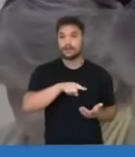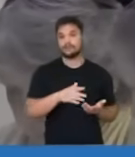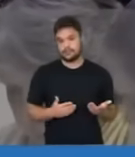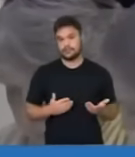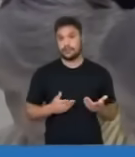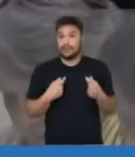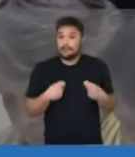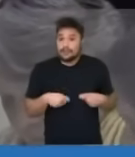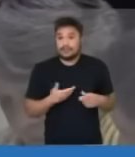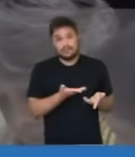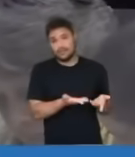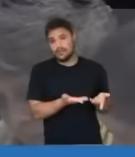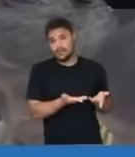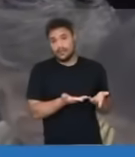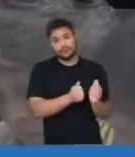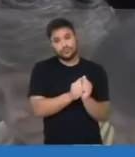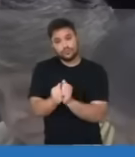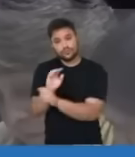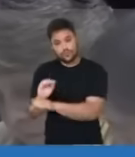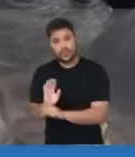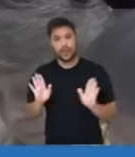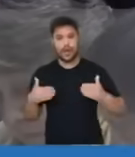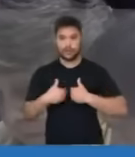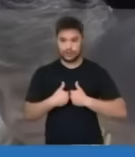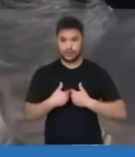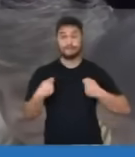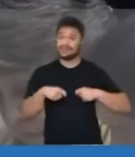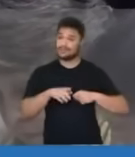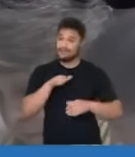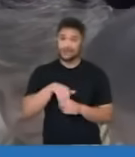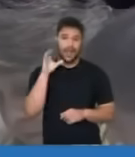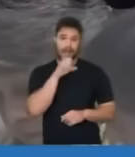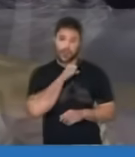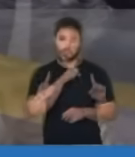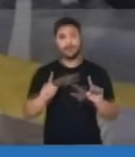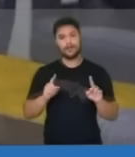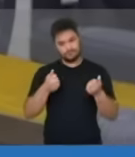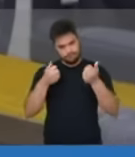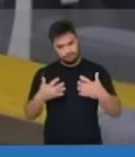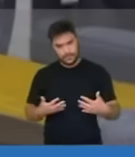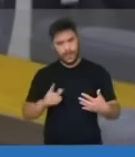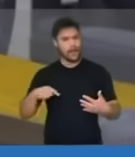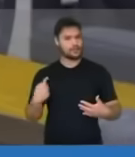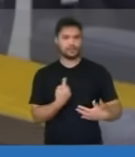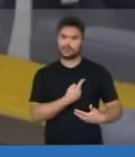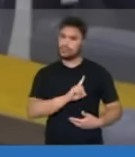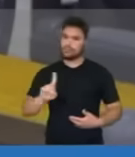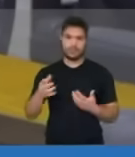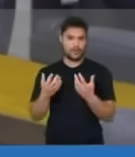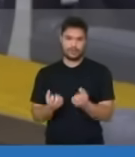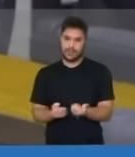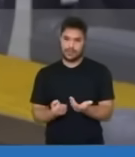que precisam ficar com os autistas. A gente precisa votar logo, com urgência. Por isso nós somos contra o adiamento. Nós não aceitamos que a